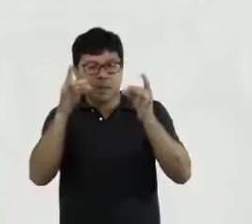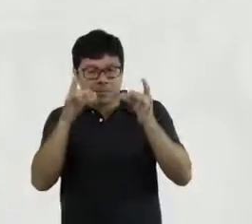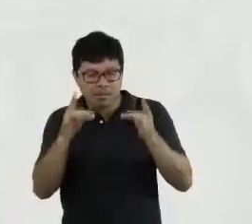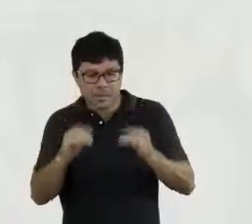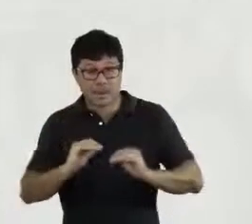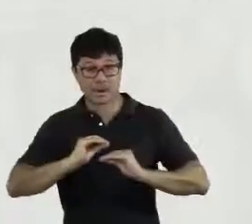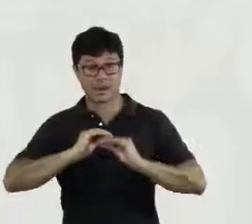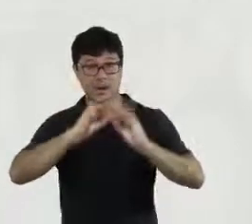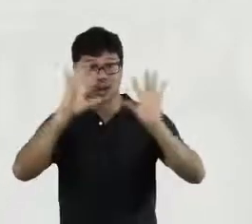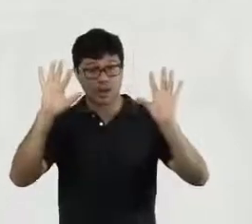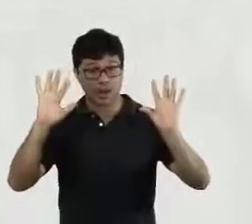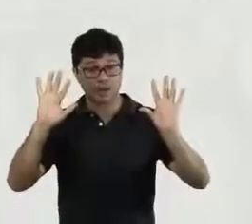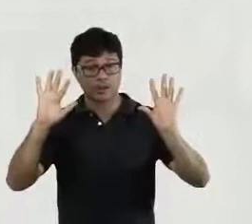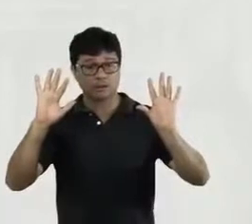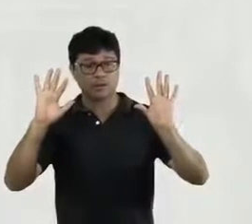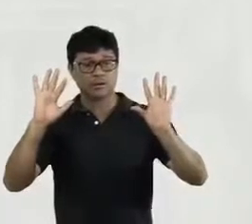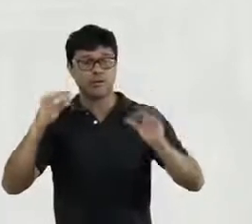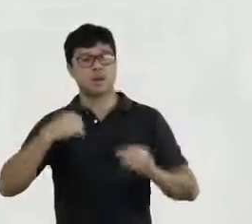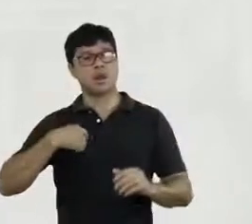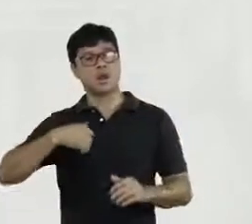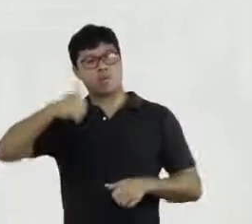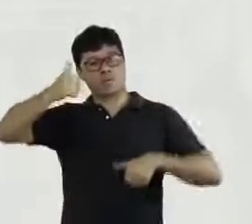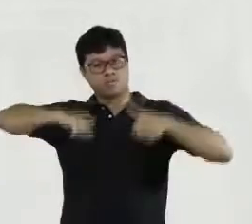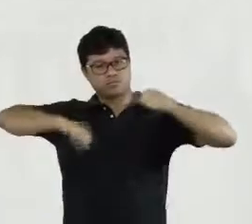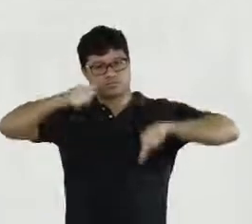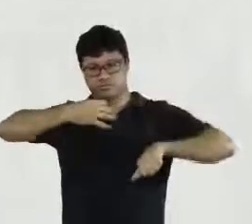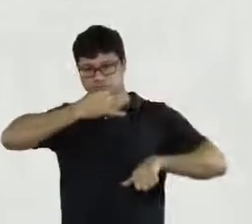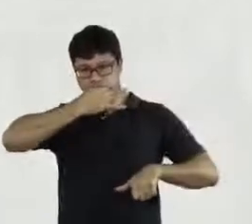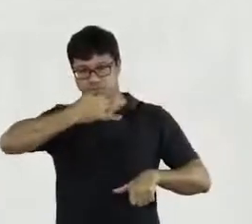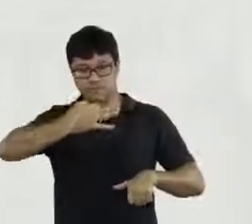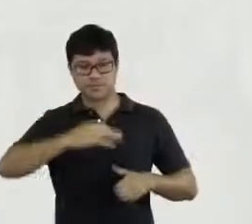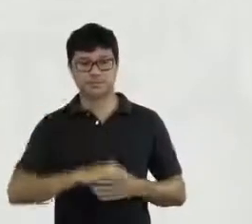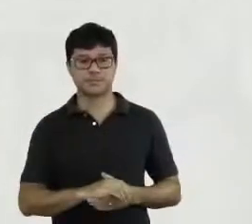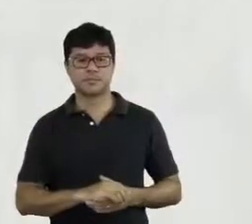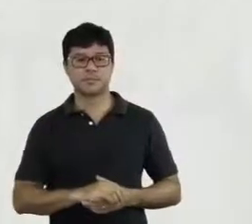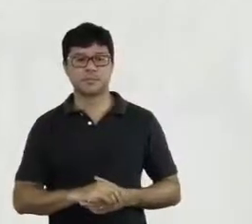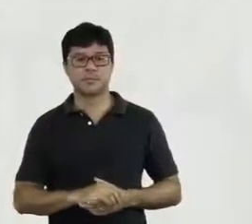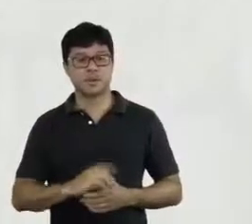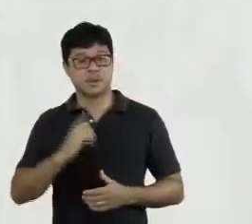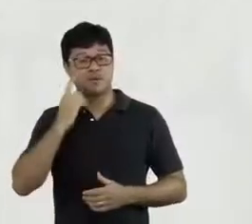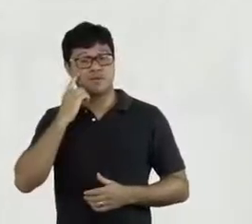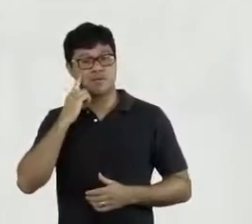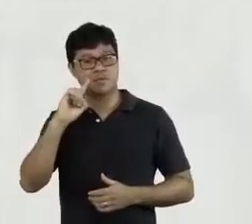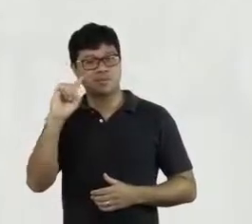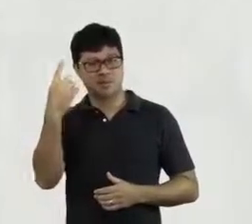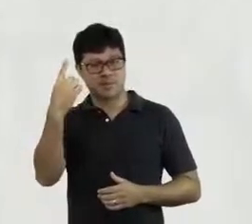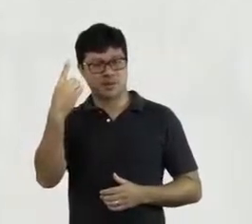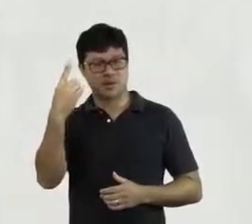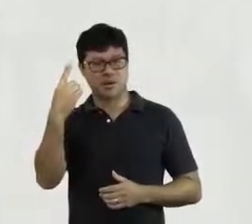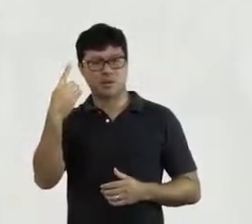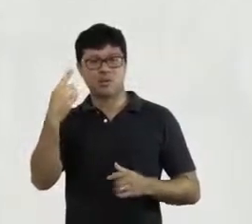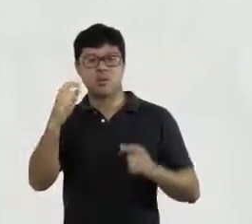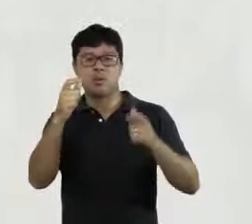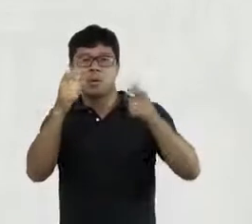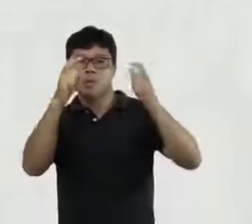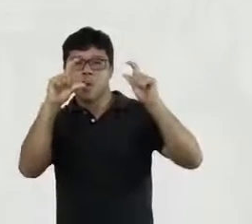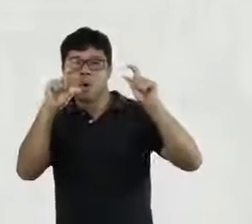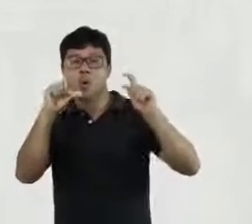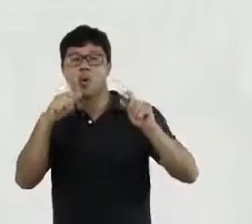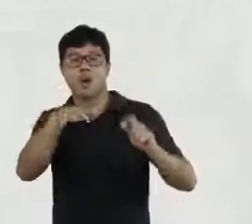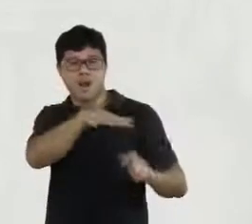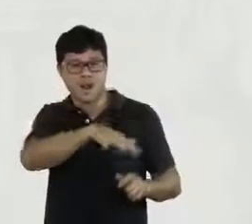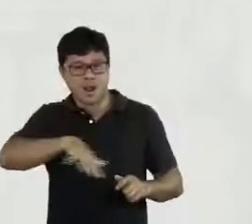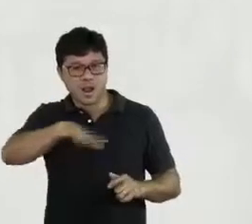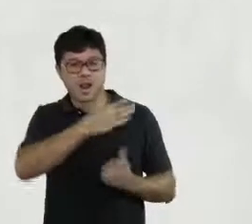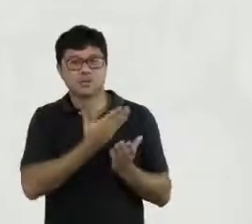melhor essa minha avaliação. Bom, o primeiro nível que começou a ser cultivado no